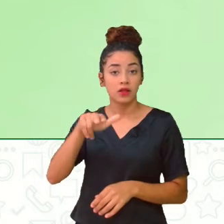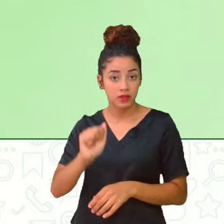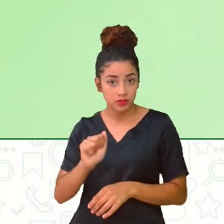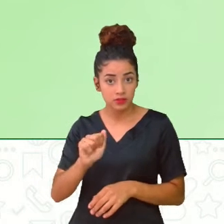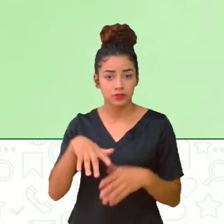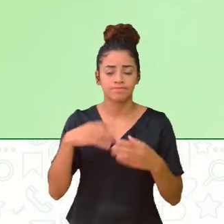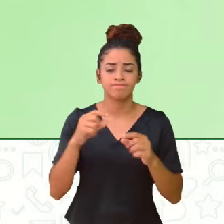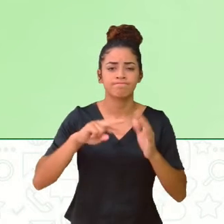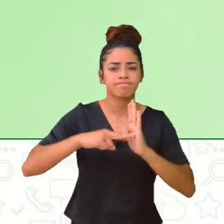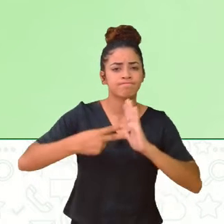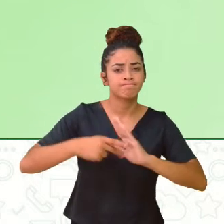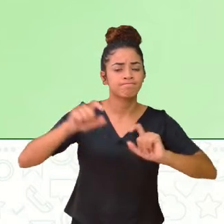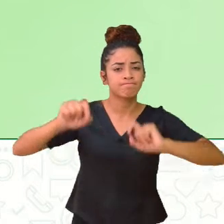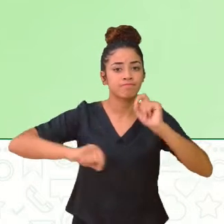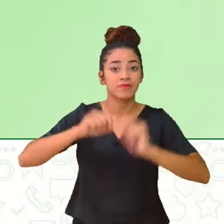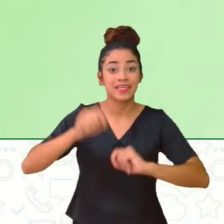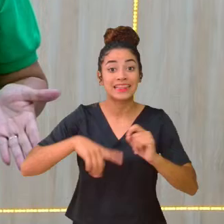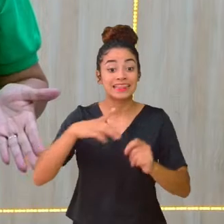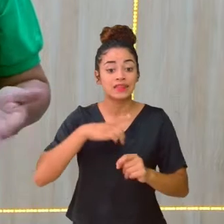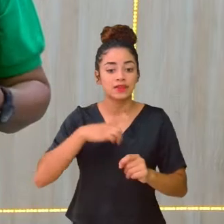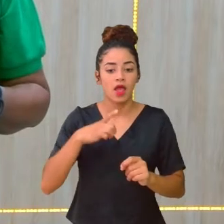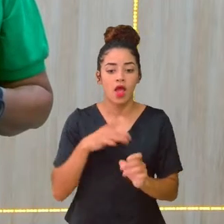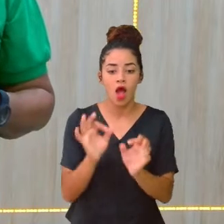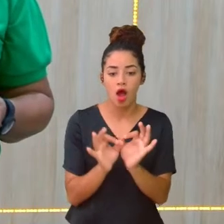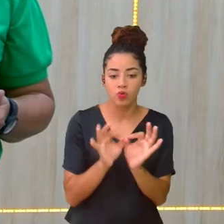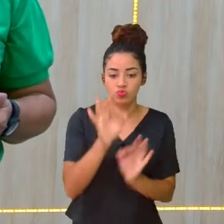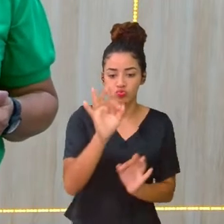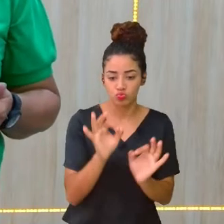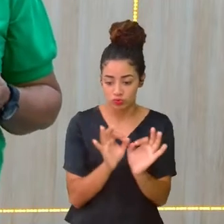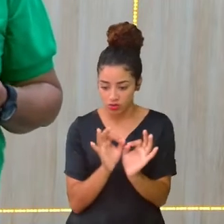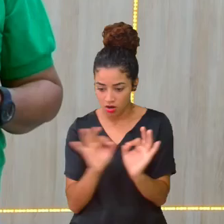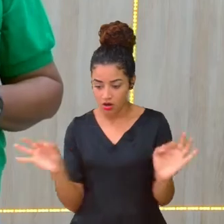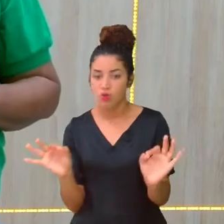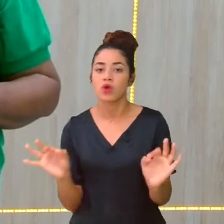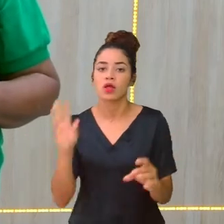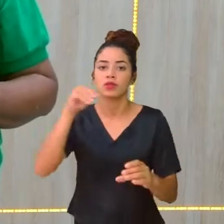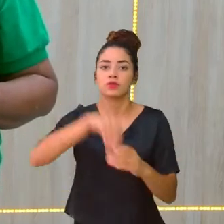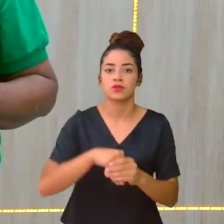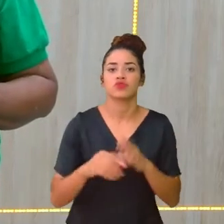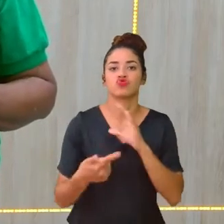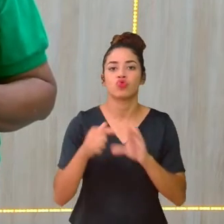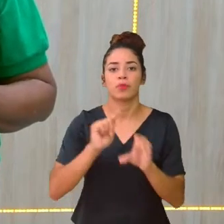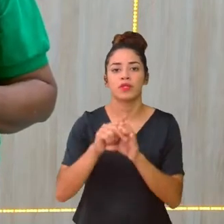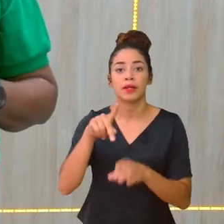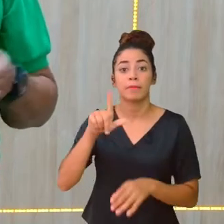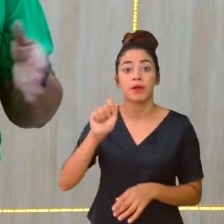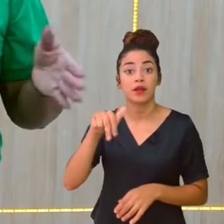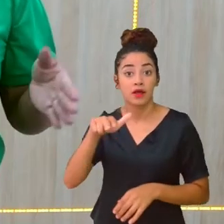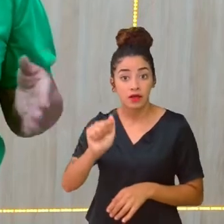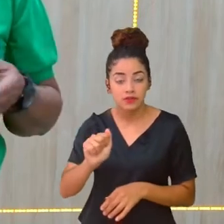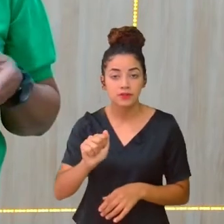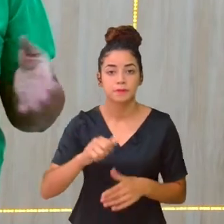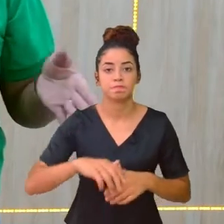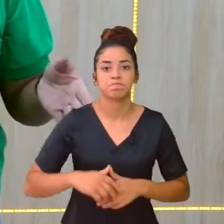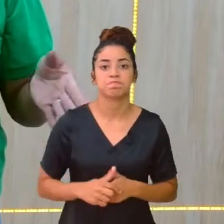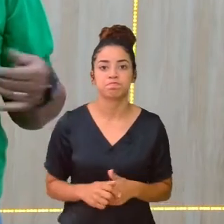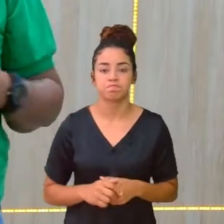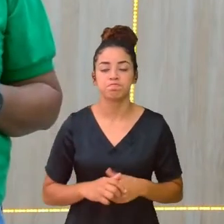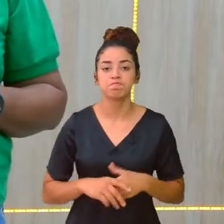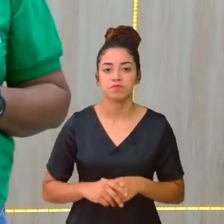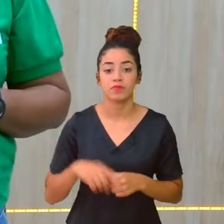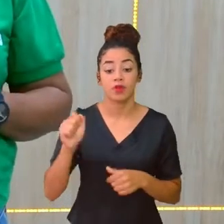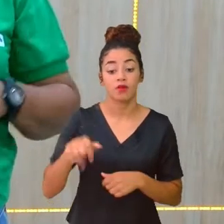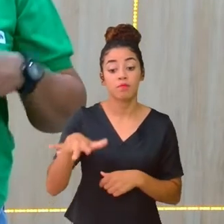quando ela só tem altura e largura, ela faz parte da geometria plana, certo? Ela faz parte do plano,